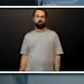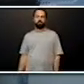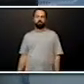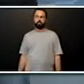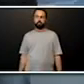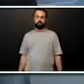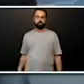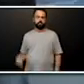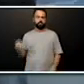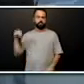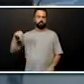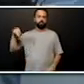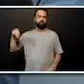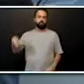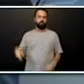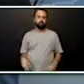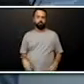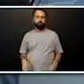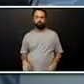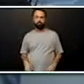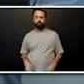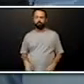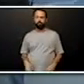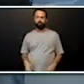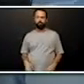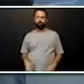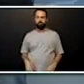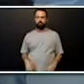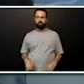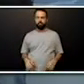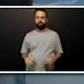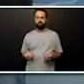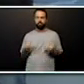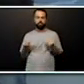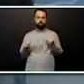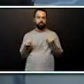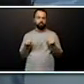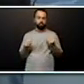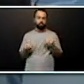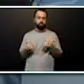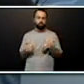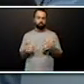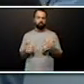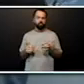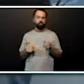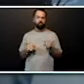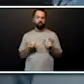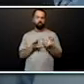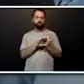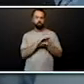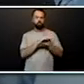na matemática, como que ele é definido?